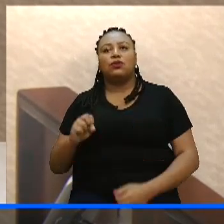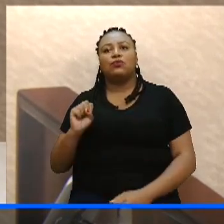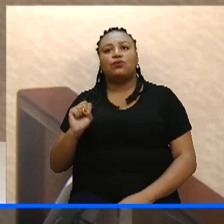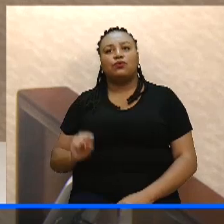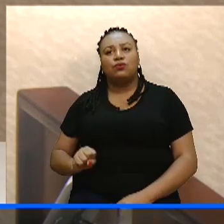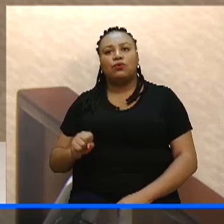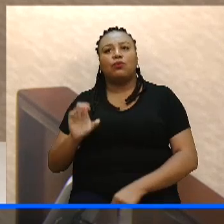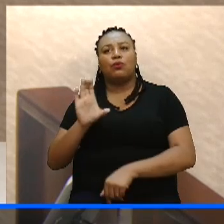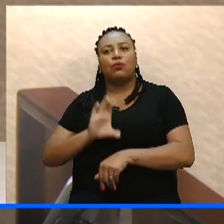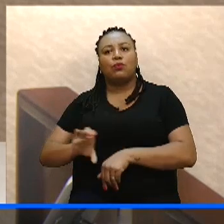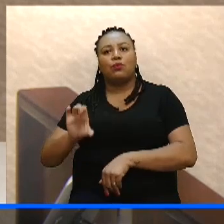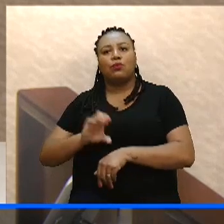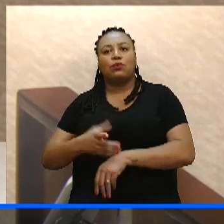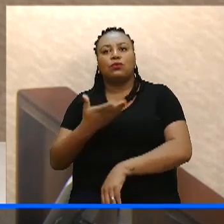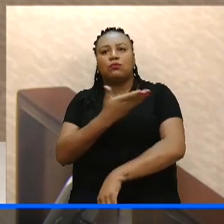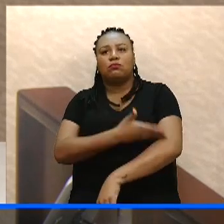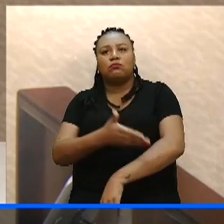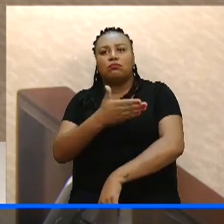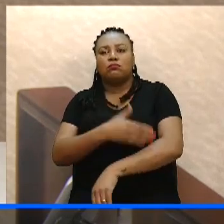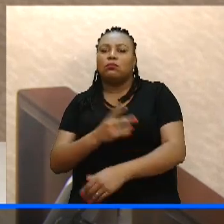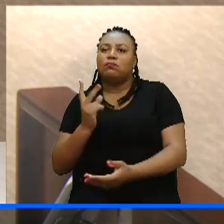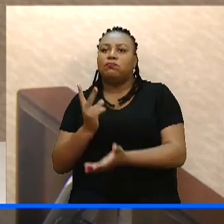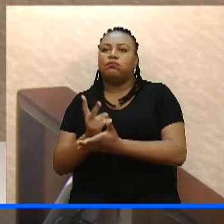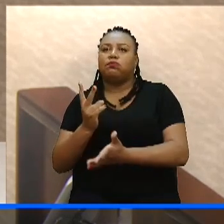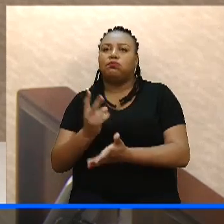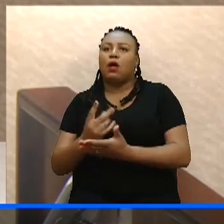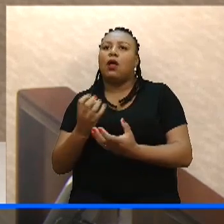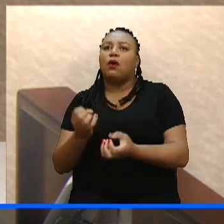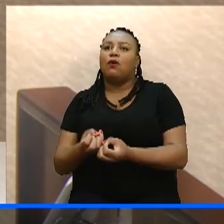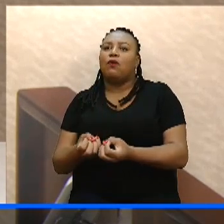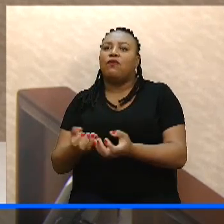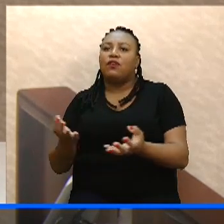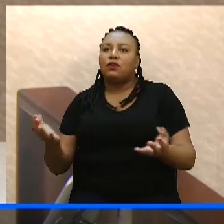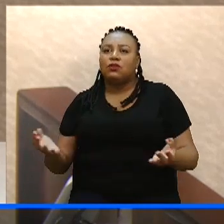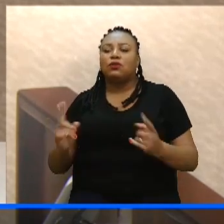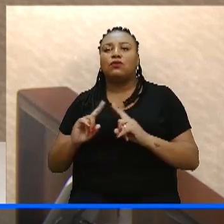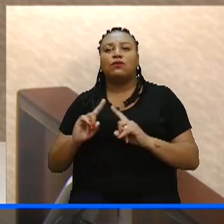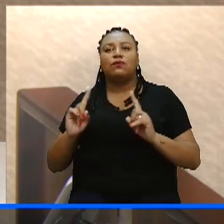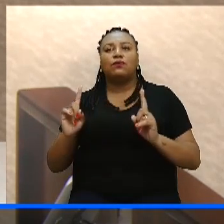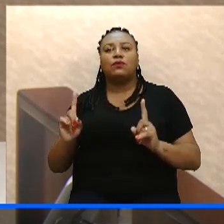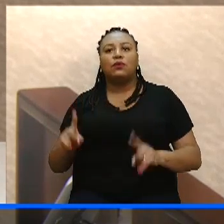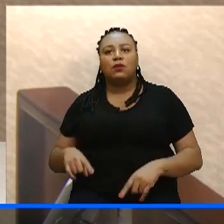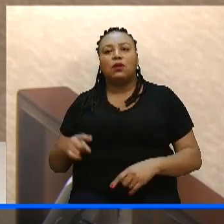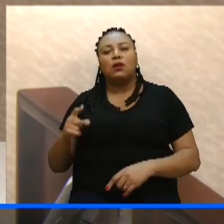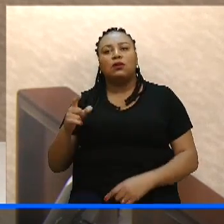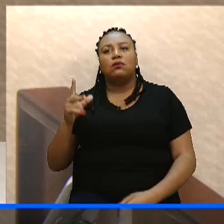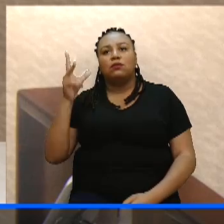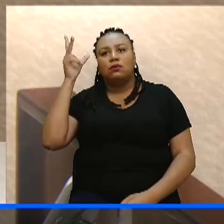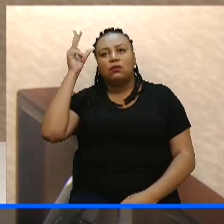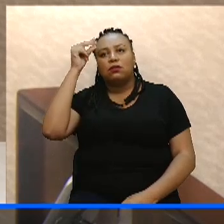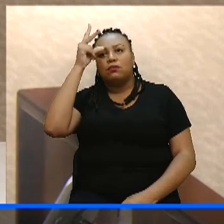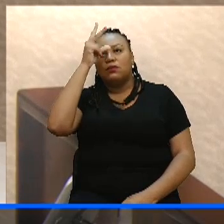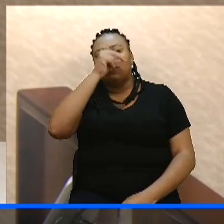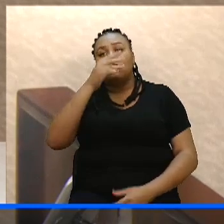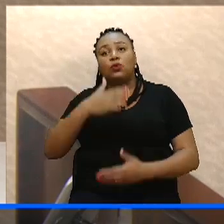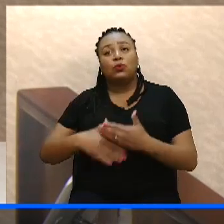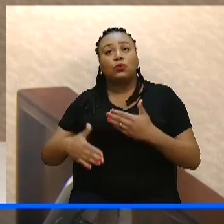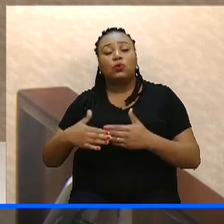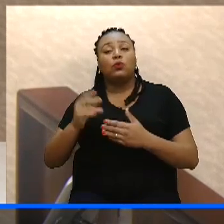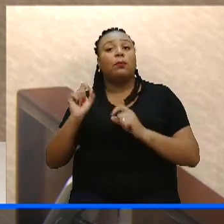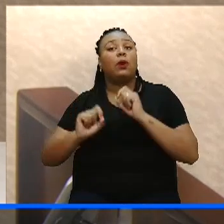cursos e treinamentos permanentes são oferecidos aos servidores das prefeituras tudo para buscar